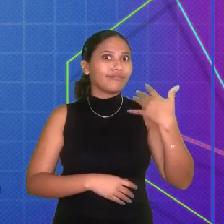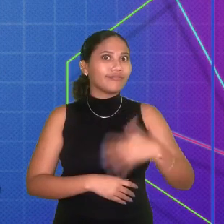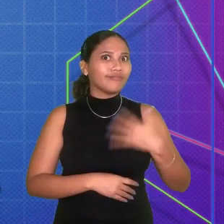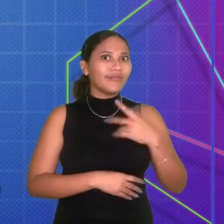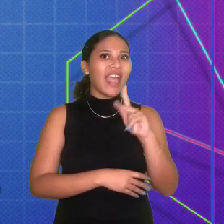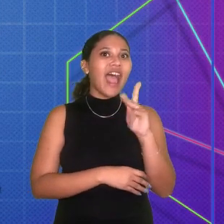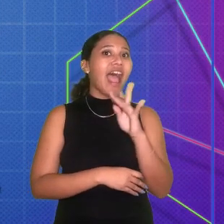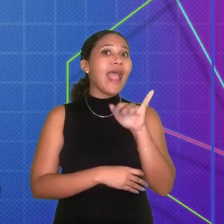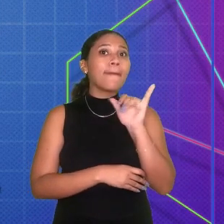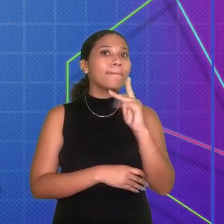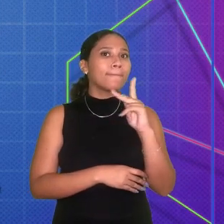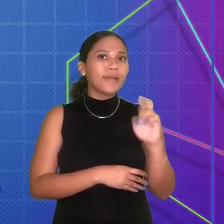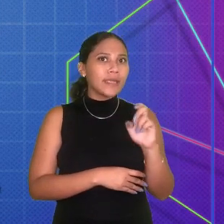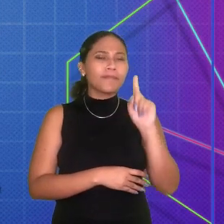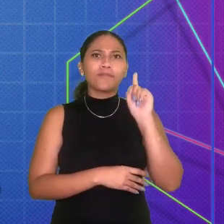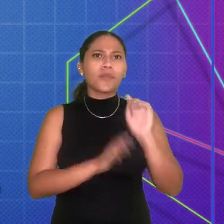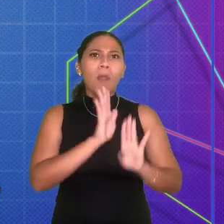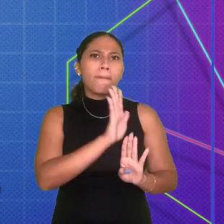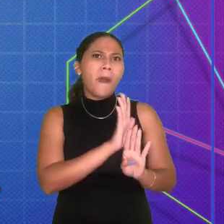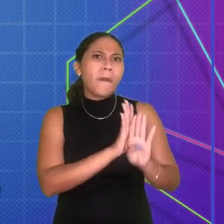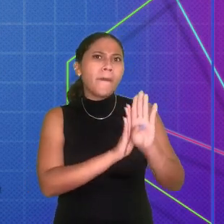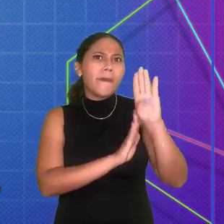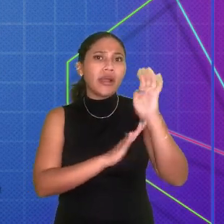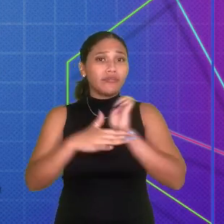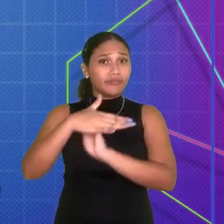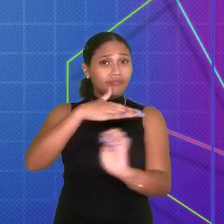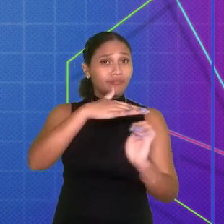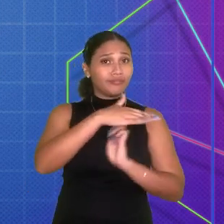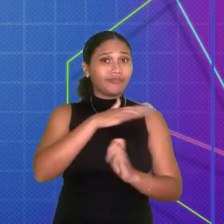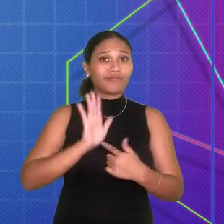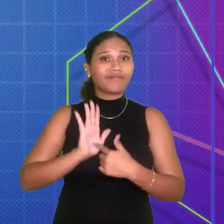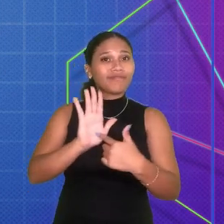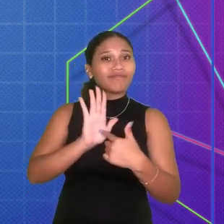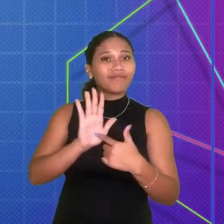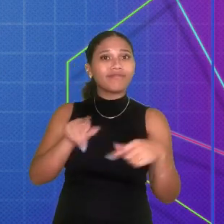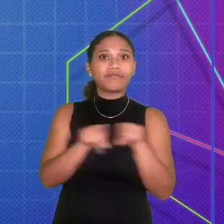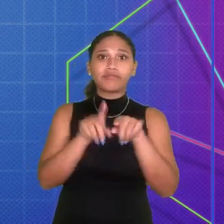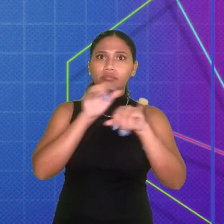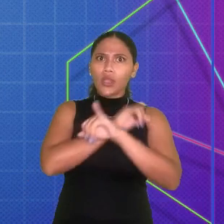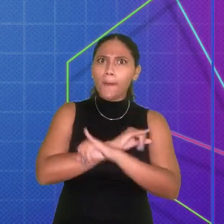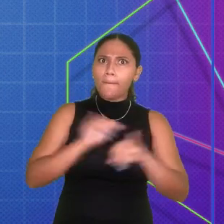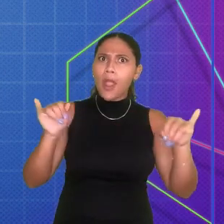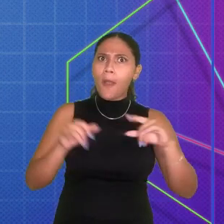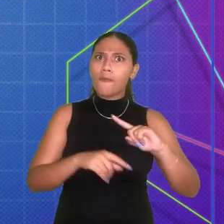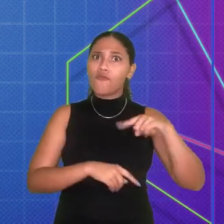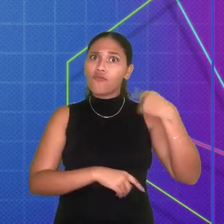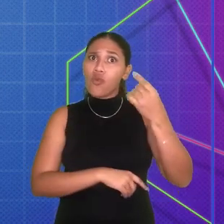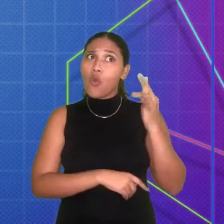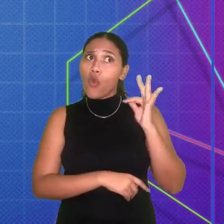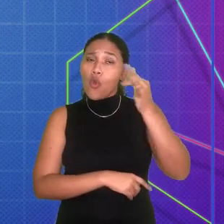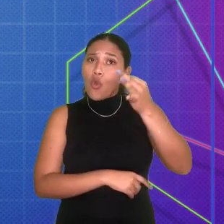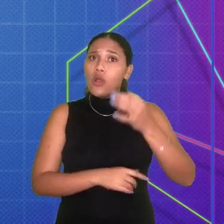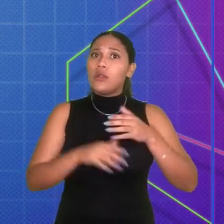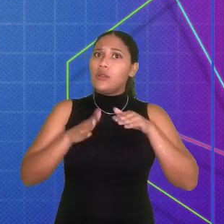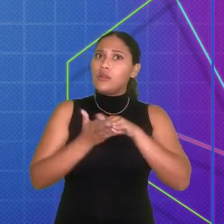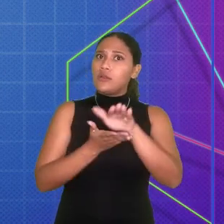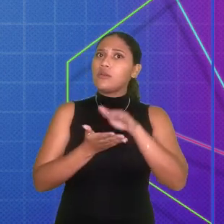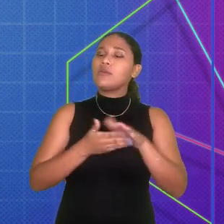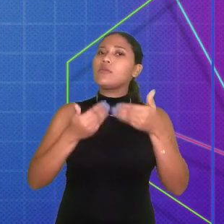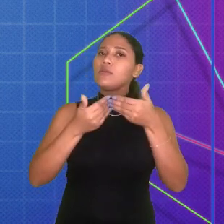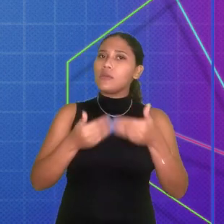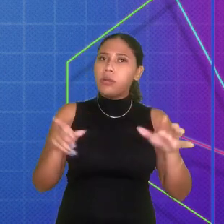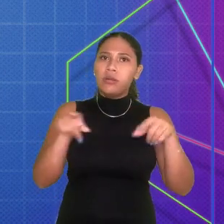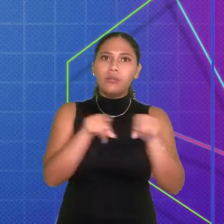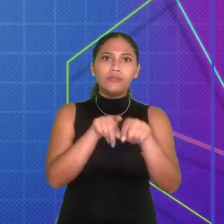cheia de grandes eventos onde as empresas se reúnem para apresentar e anunciar seus próximos lançamentos e começar a construir